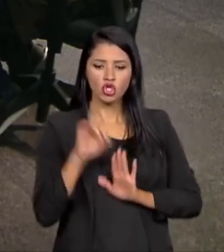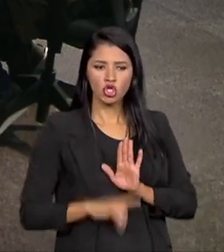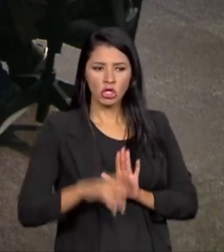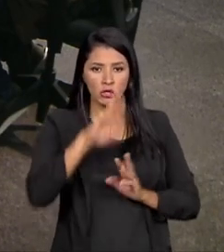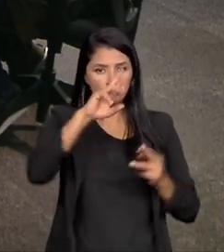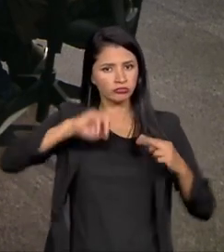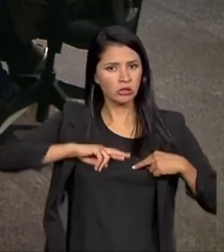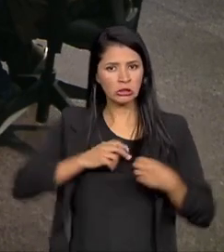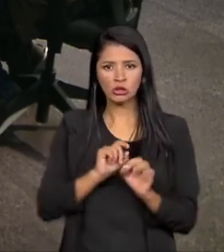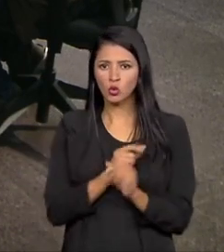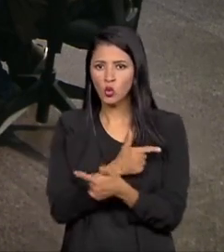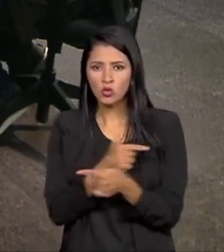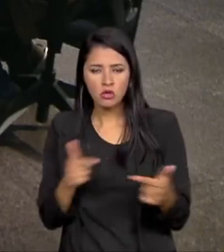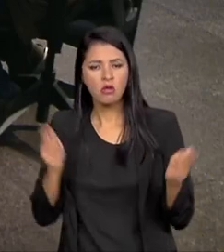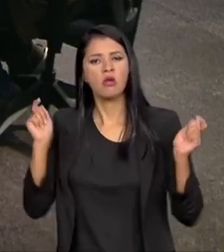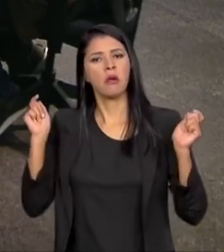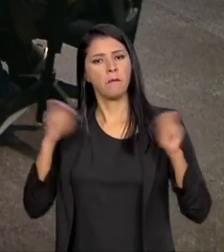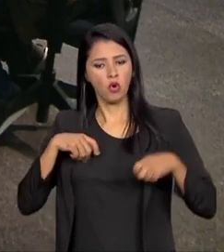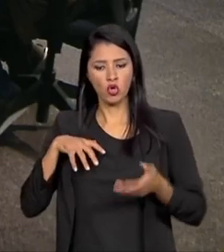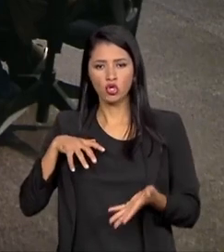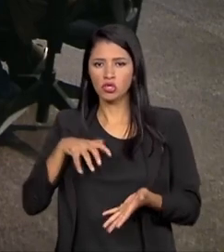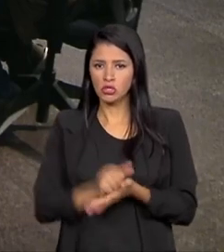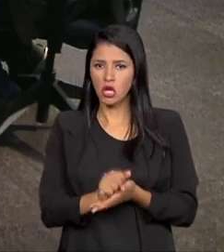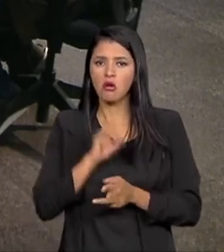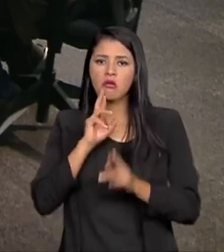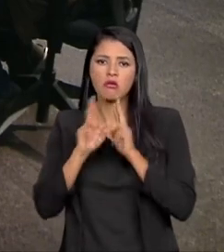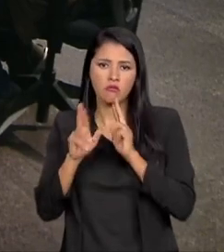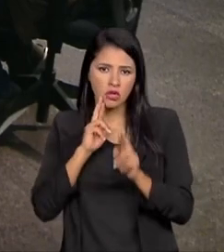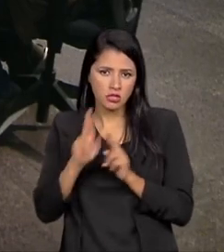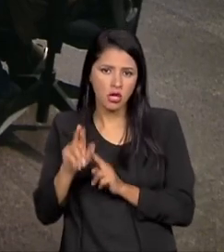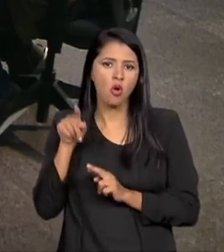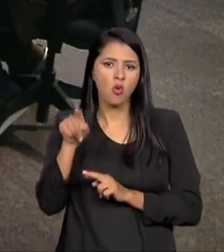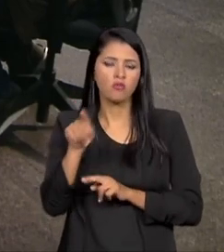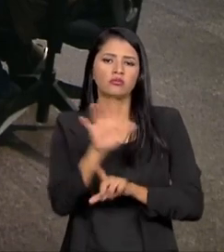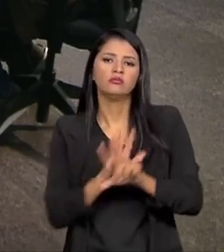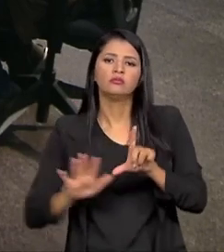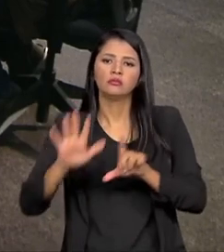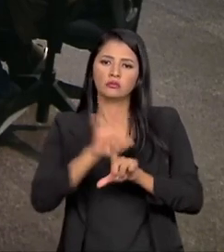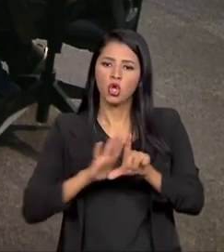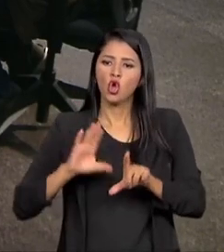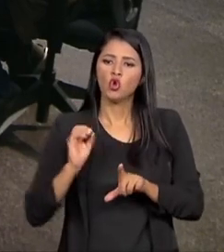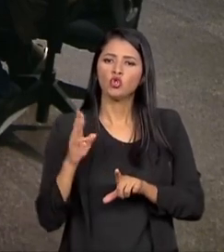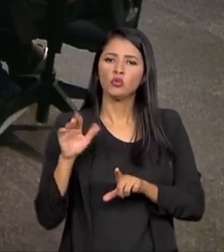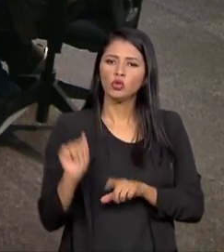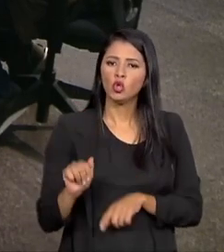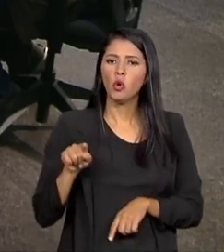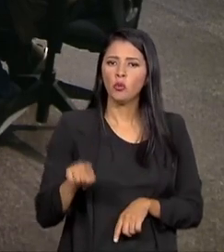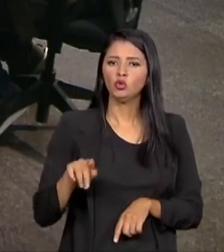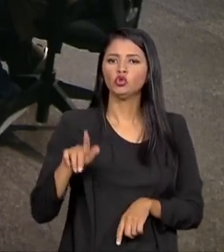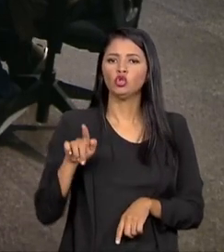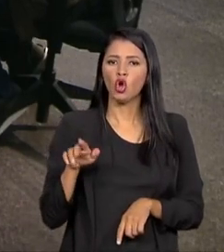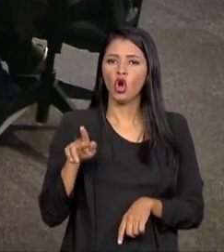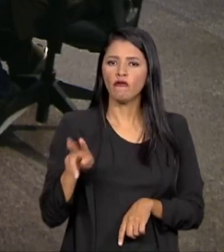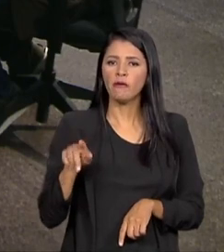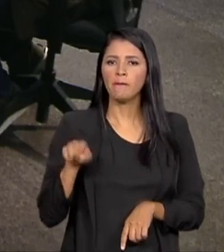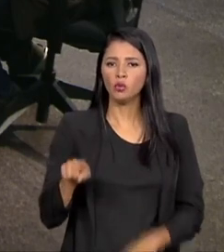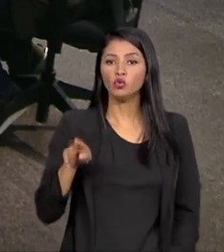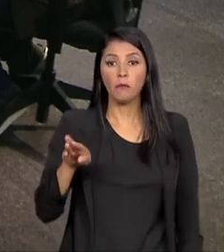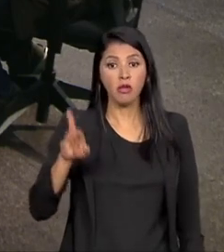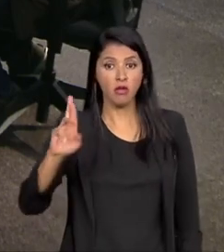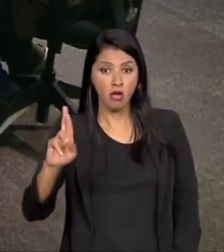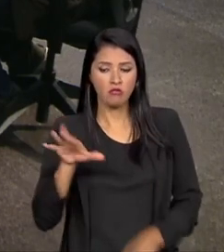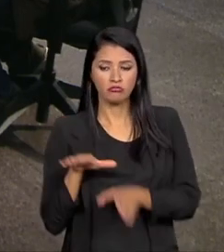desrespeitados também pode registrar a reclamação na plataforma consumidor.gov.br conforme